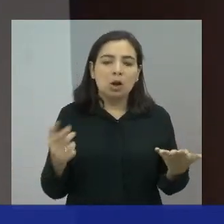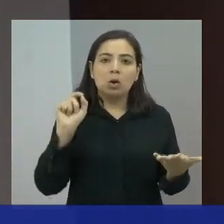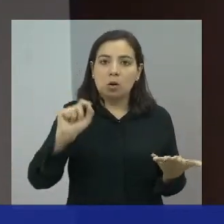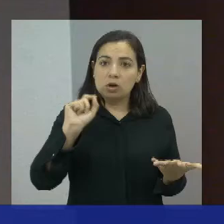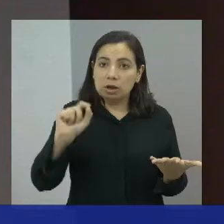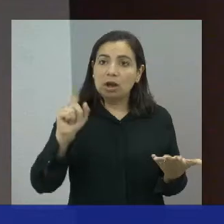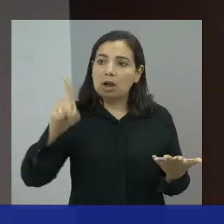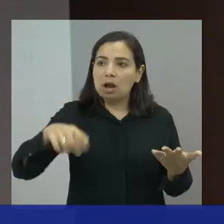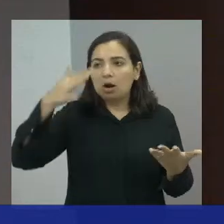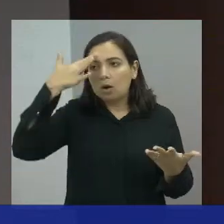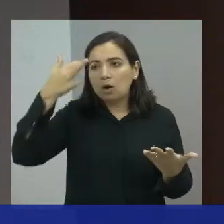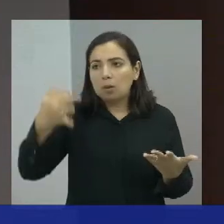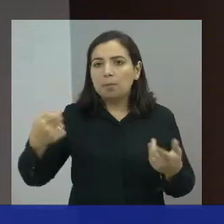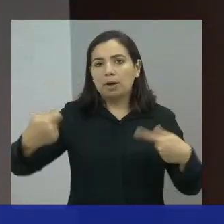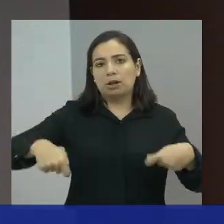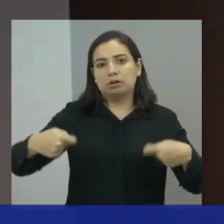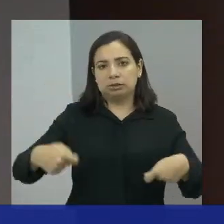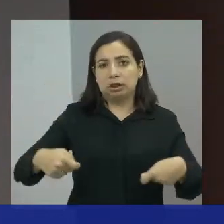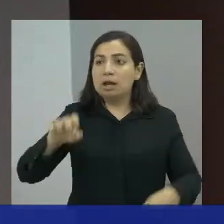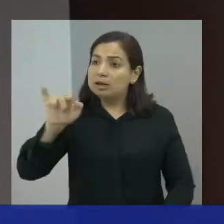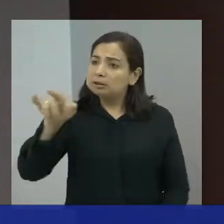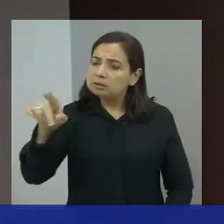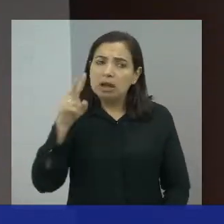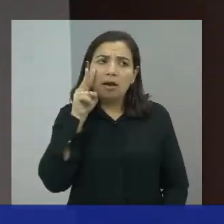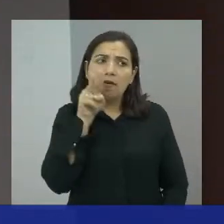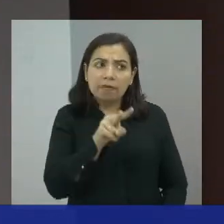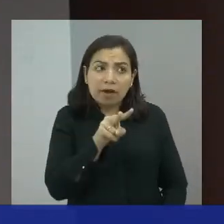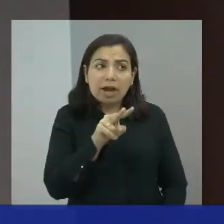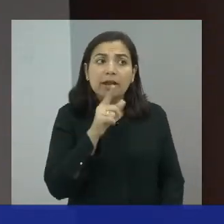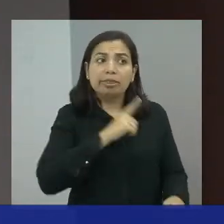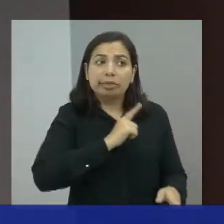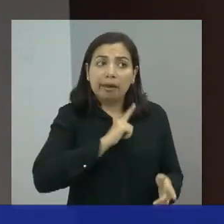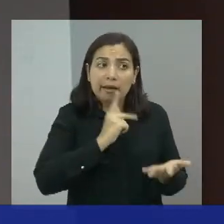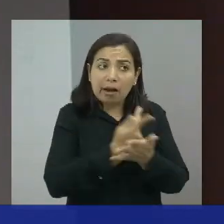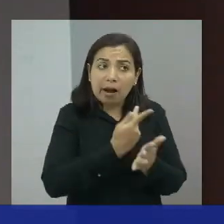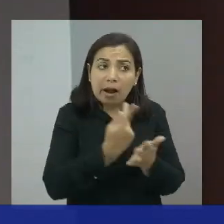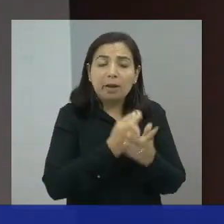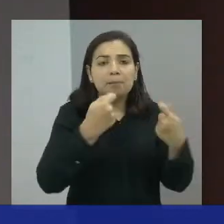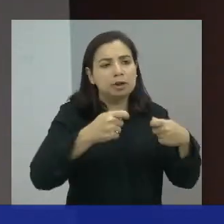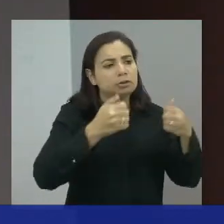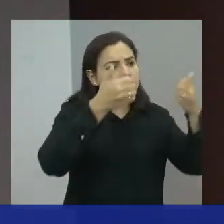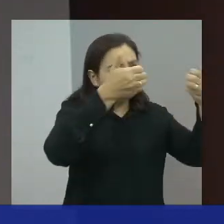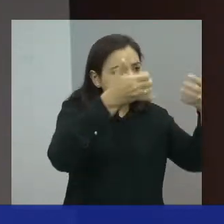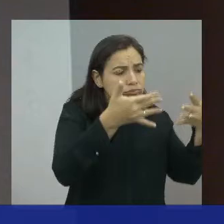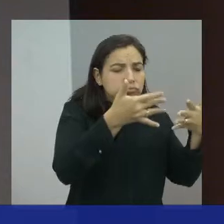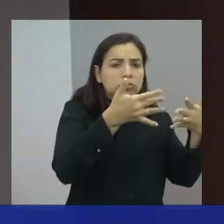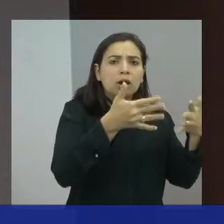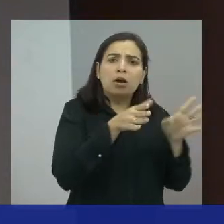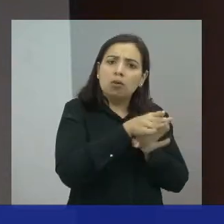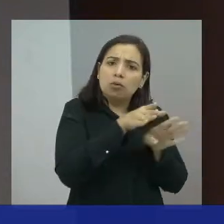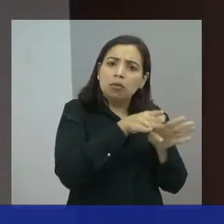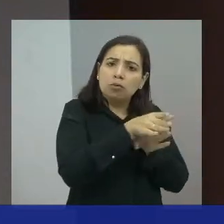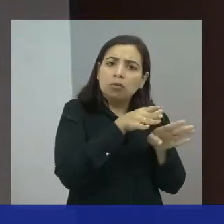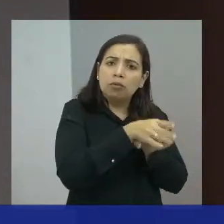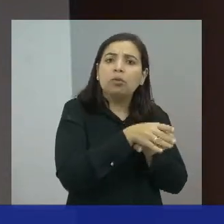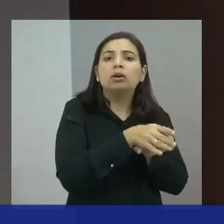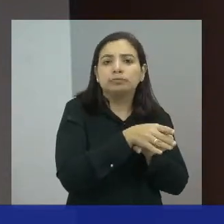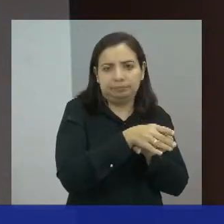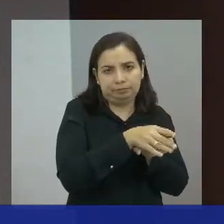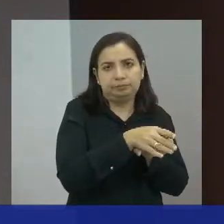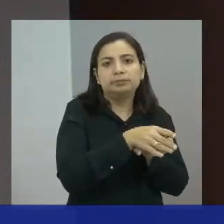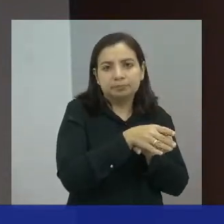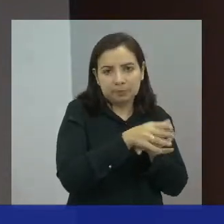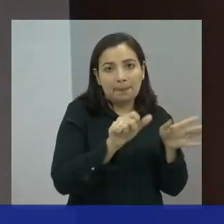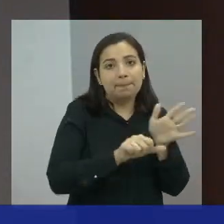que analise, quando for possível que ele faça a orientação e faça a autuação quando for necessário.